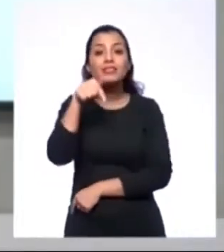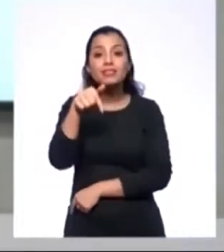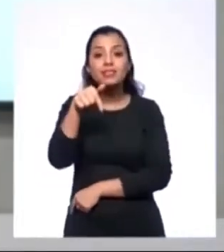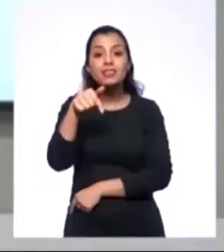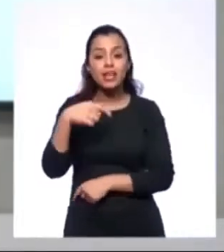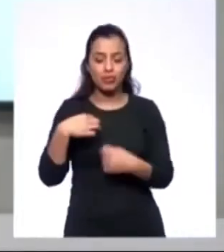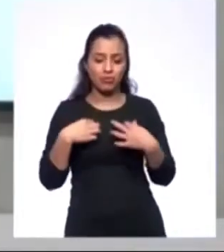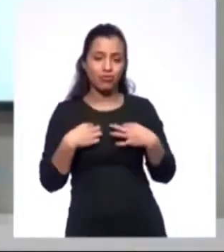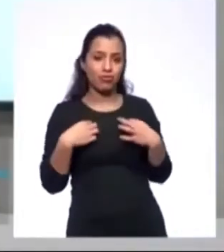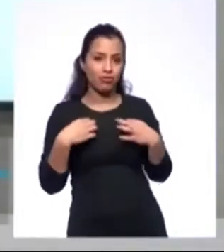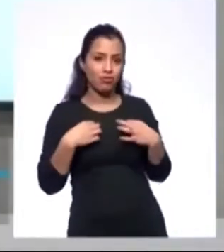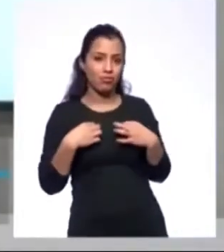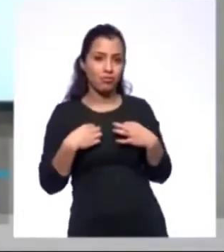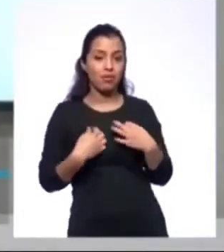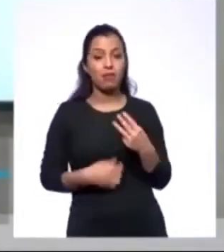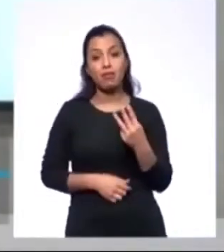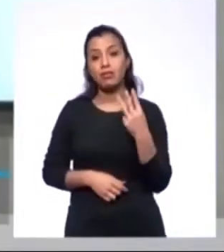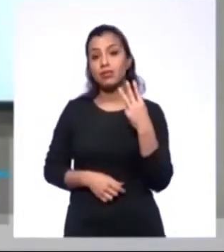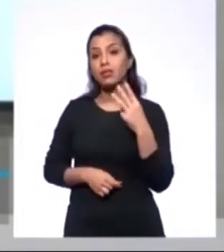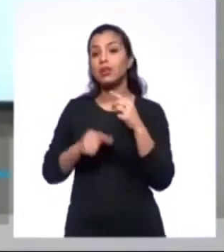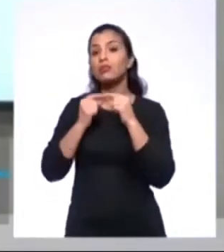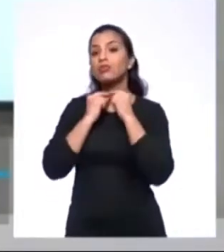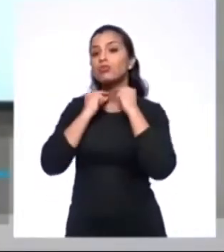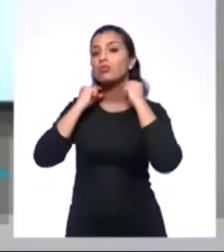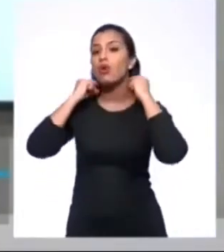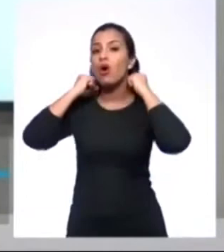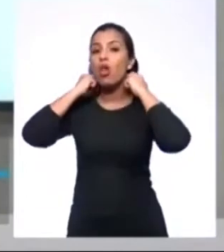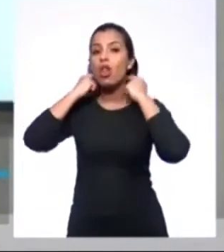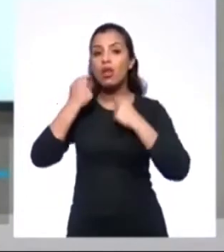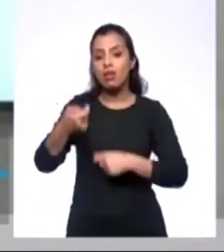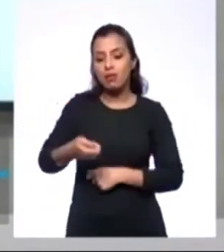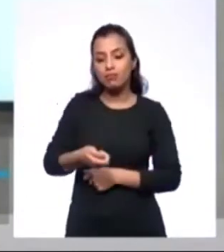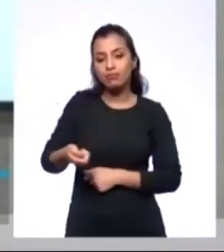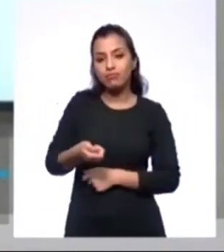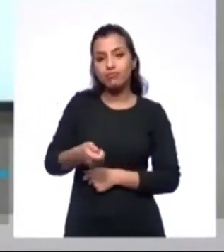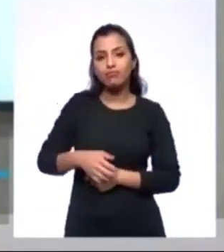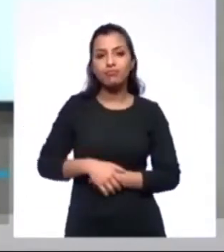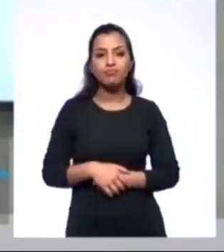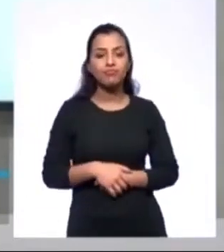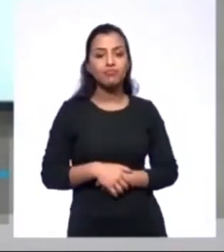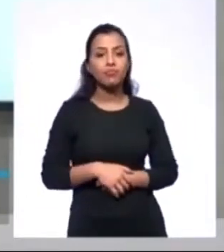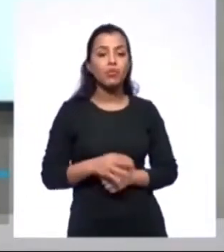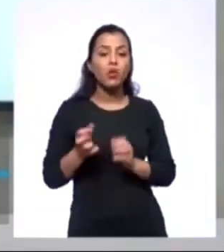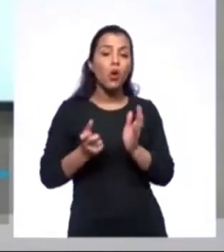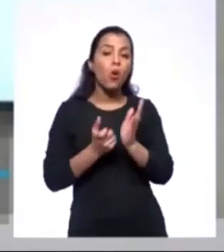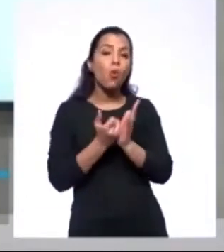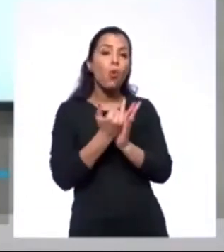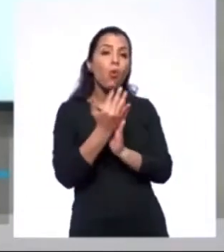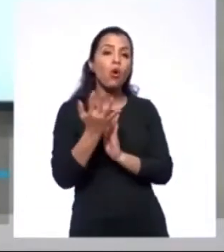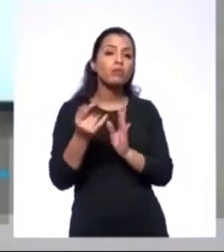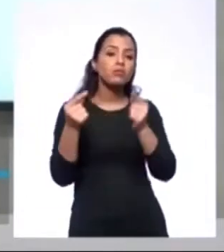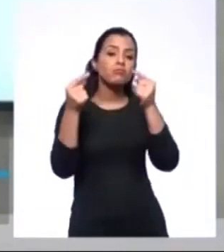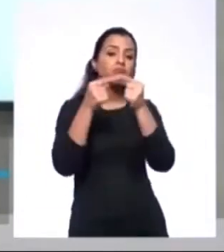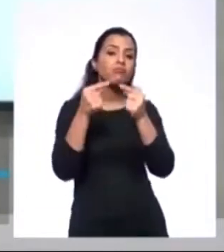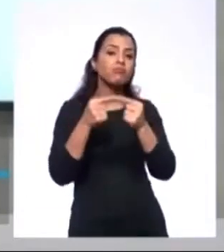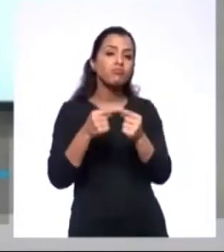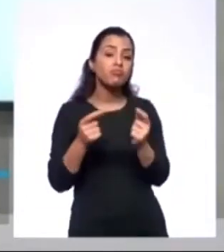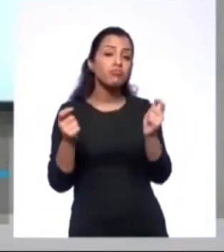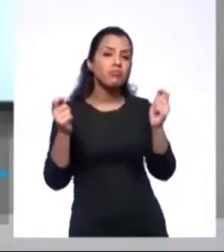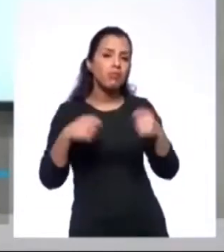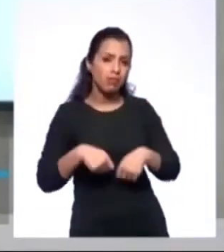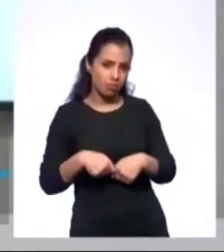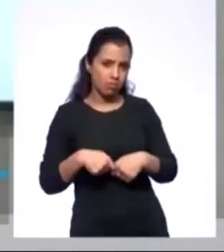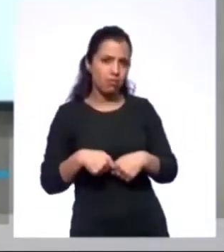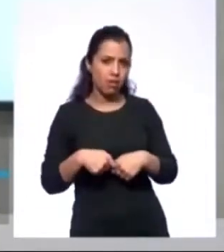roupas e 3 coleiras todas de cintas de quantas maneiras Erica pode escolher uma roupa